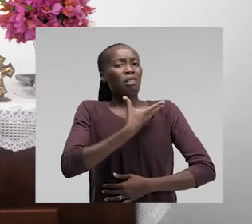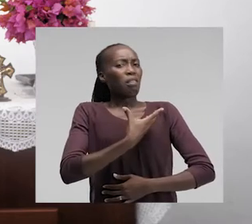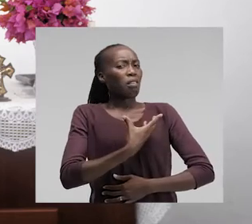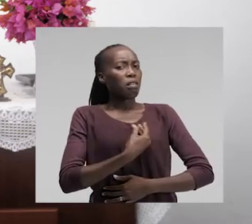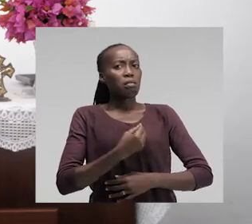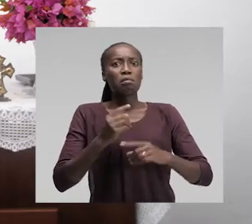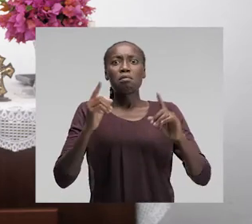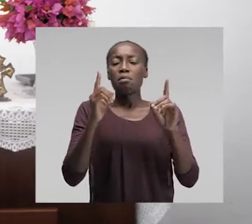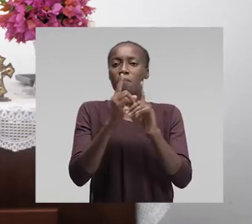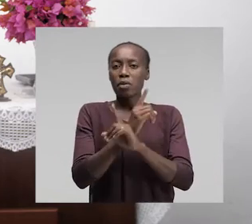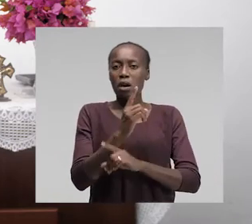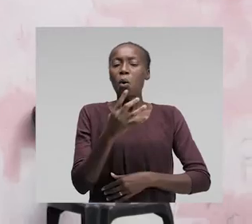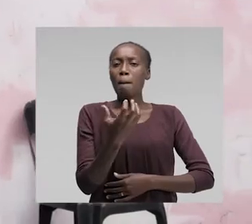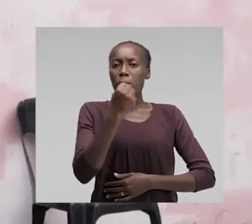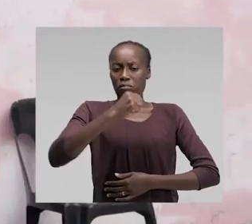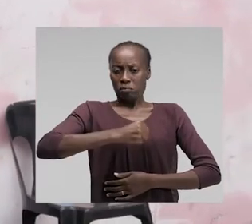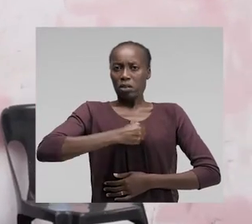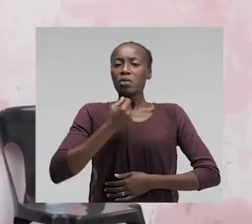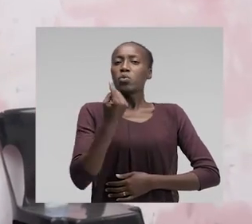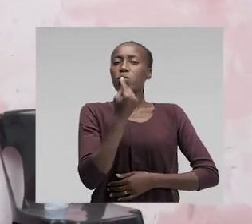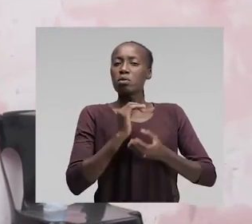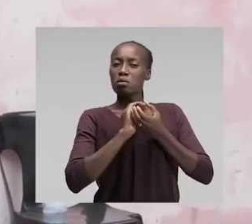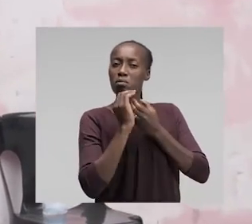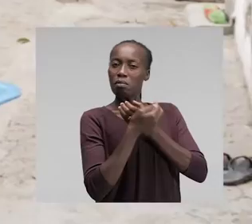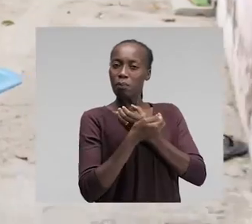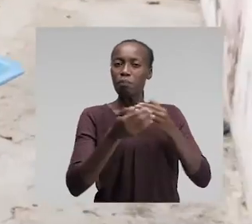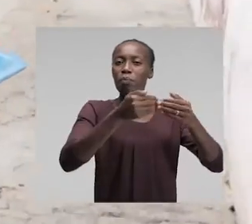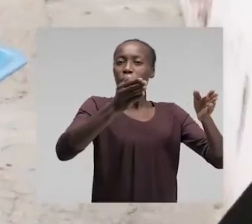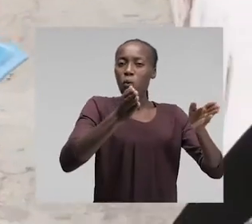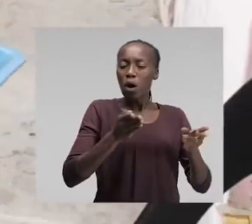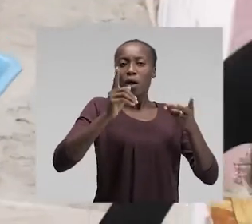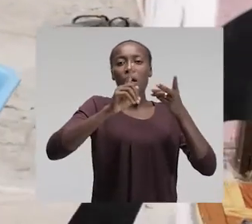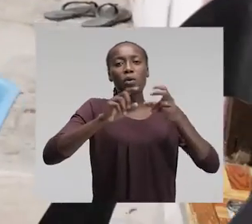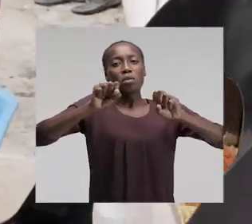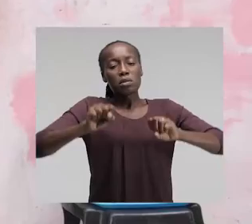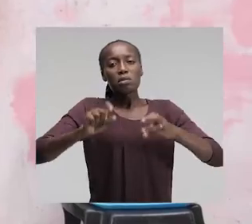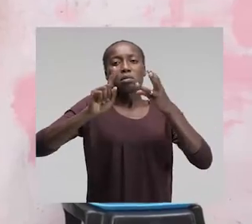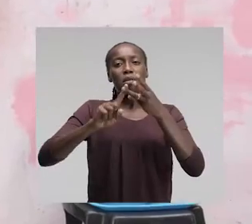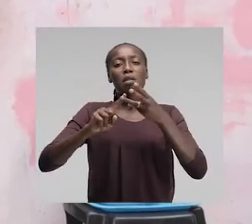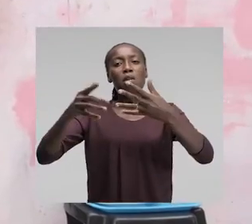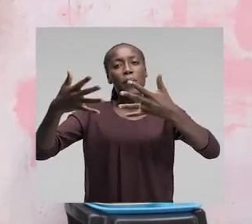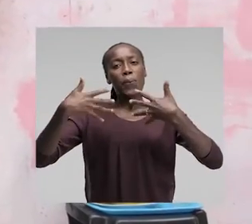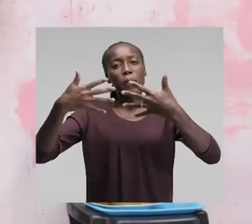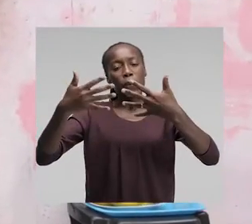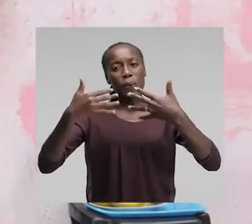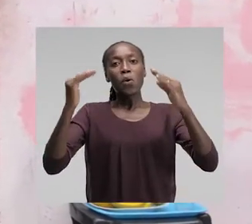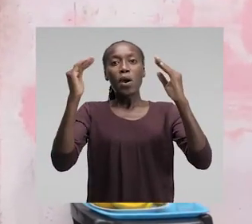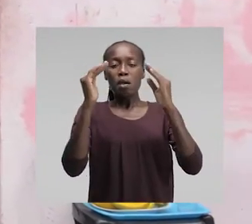não se desespere fique sozinho no quarto numa